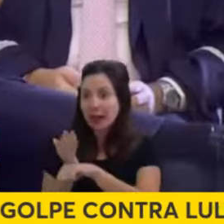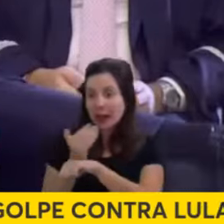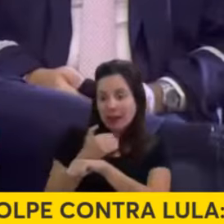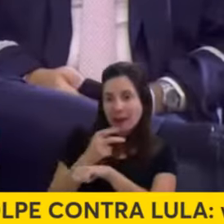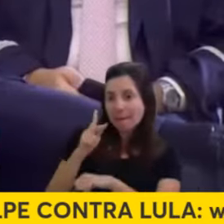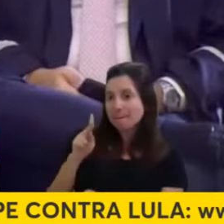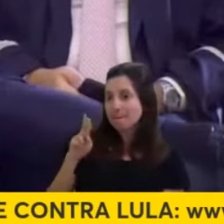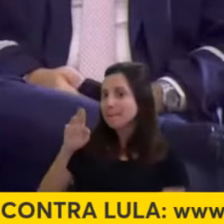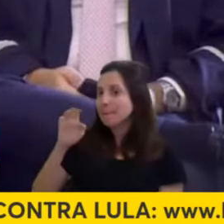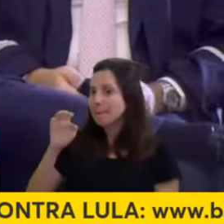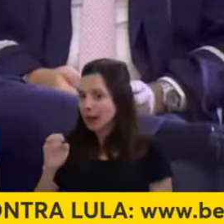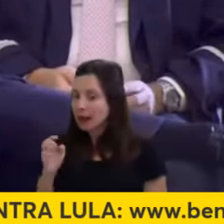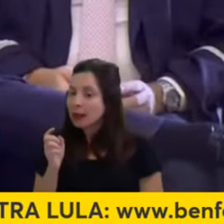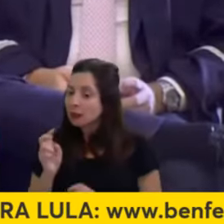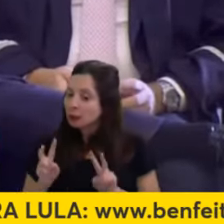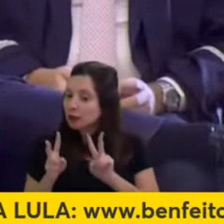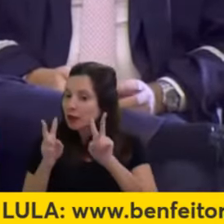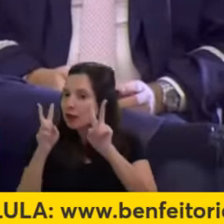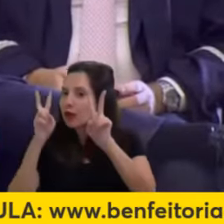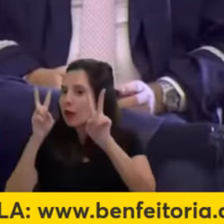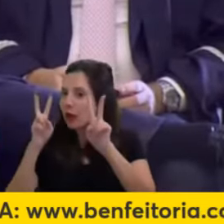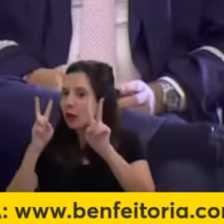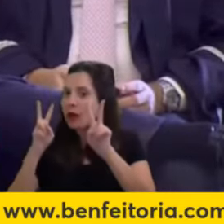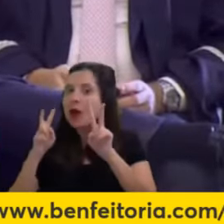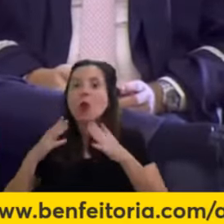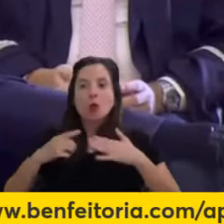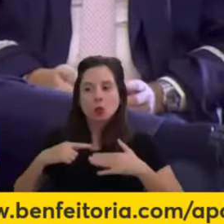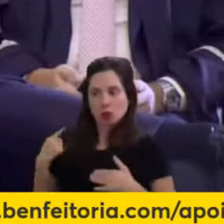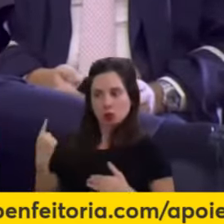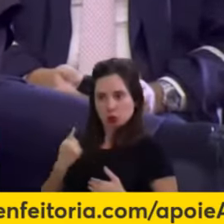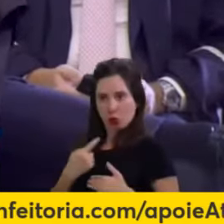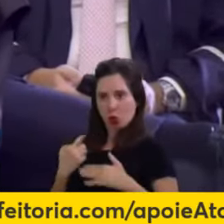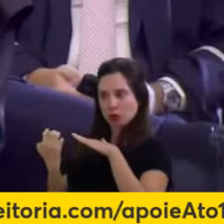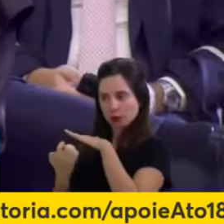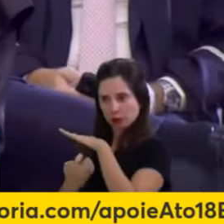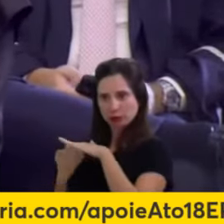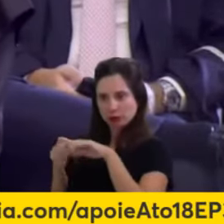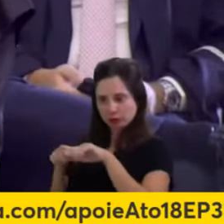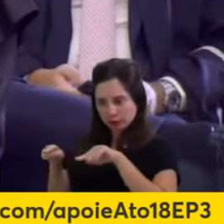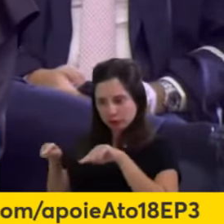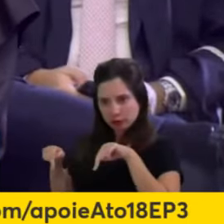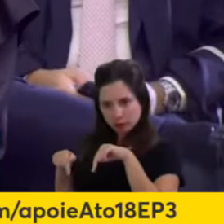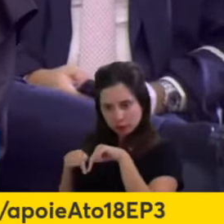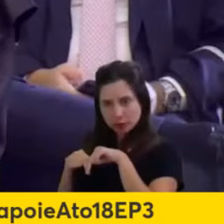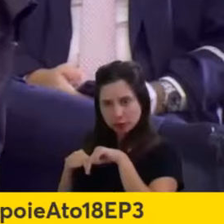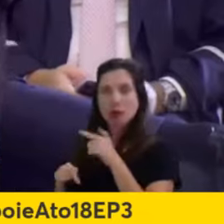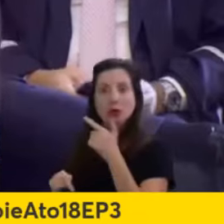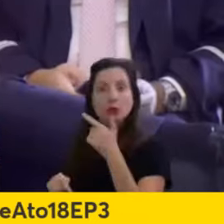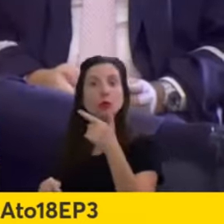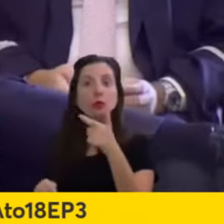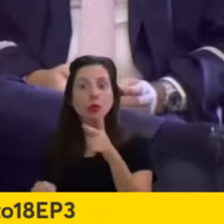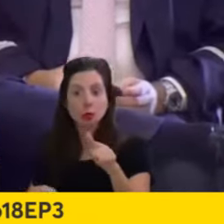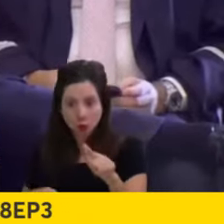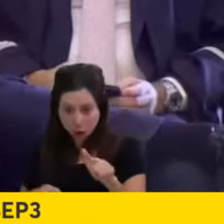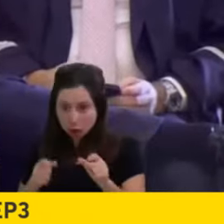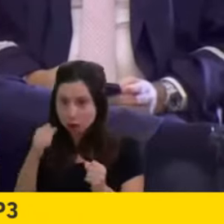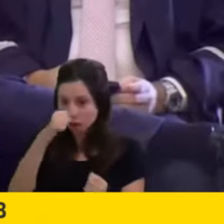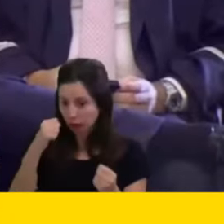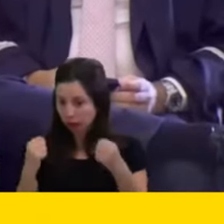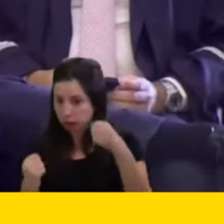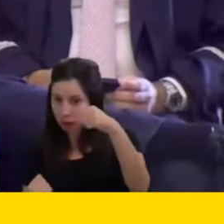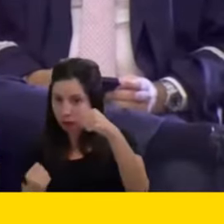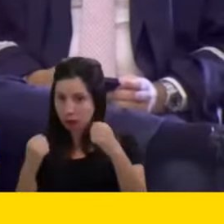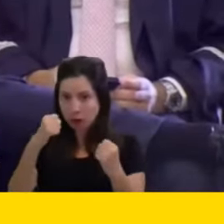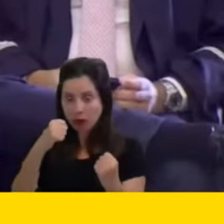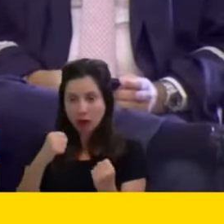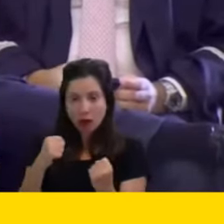são levantados não tirando o nosso escritório e o prestador de serviço ali e referente a ao transporte não há nenhuma confluência